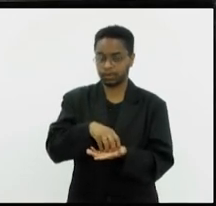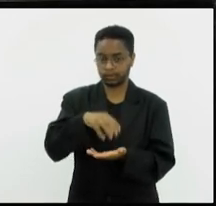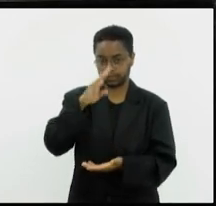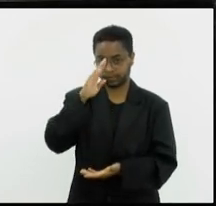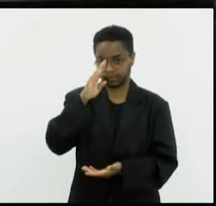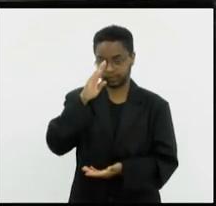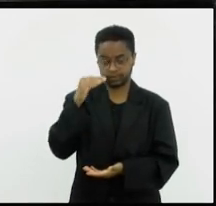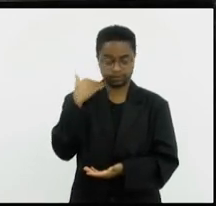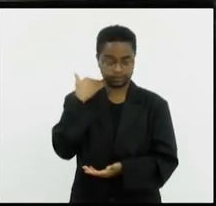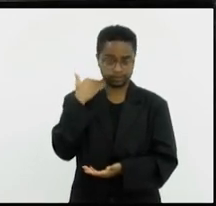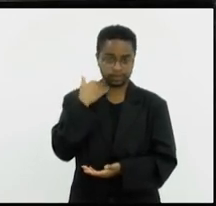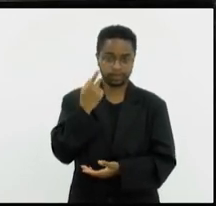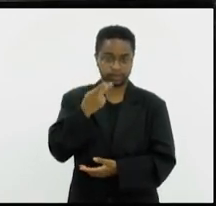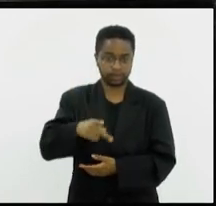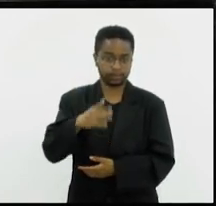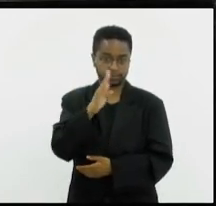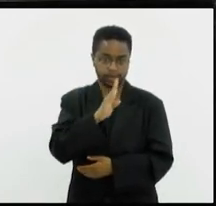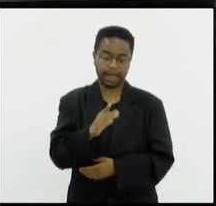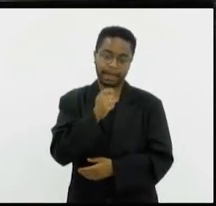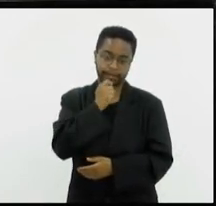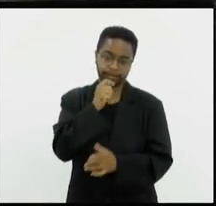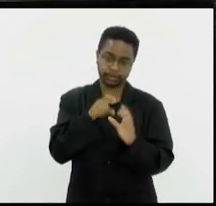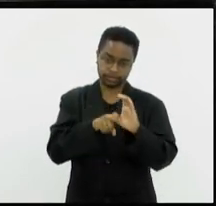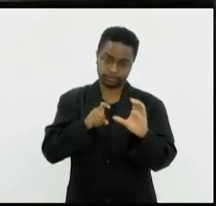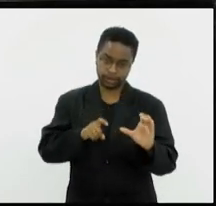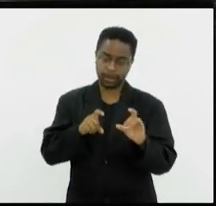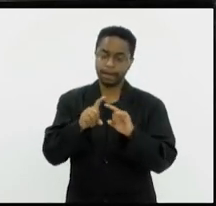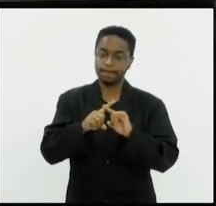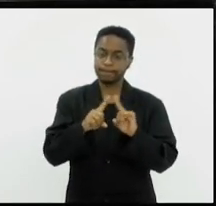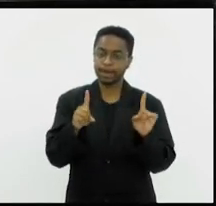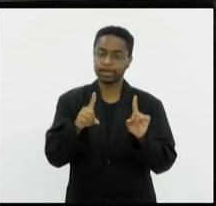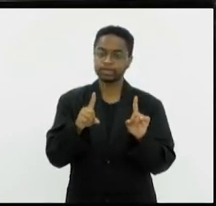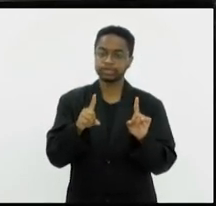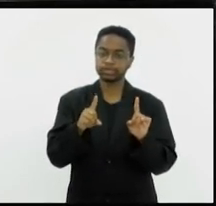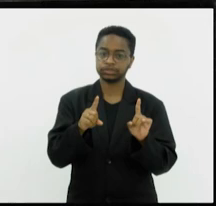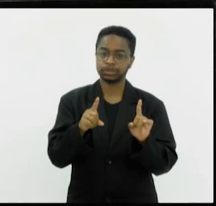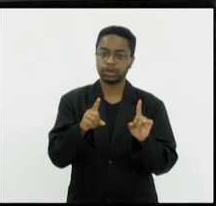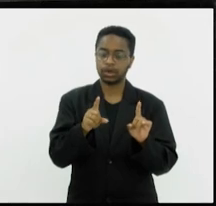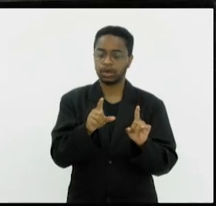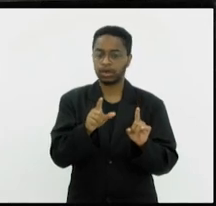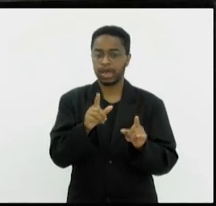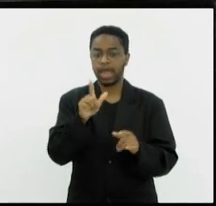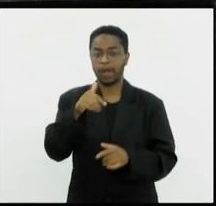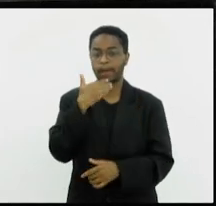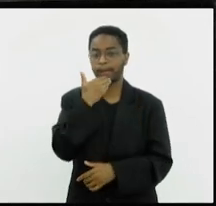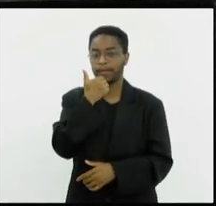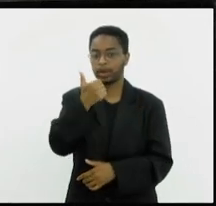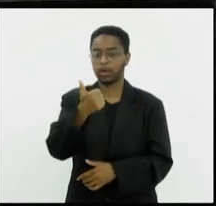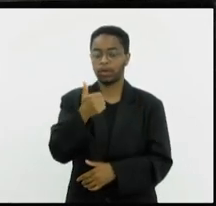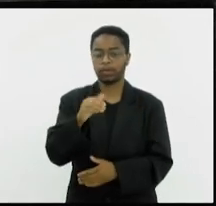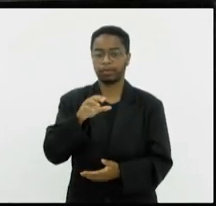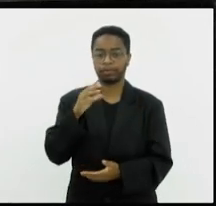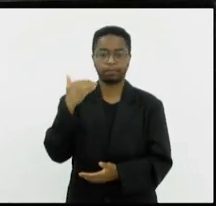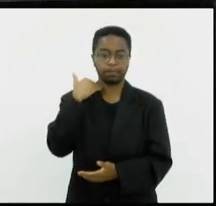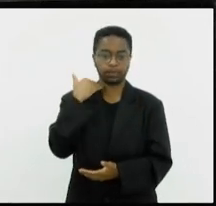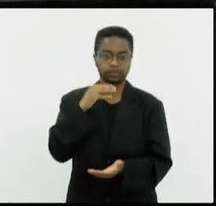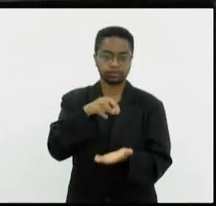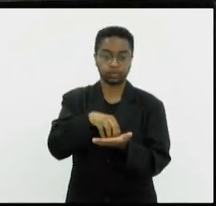independente ainda foi considerado o melhor banco central do